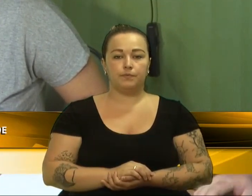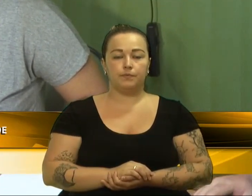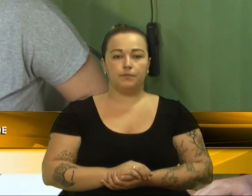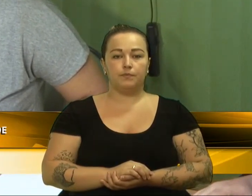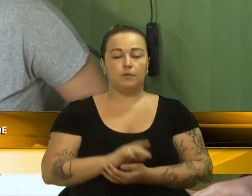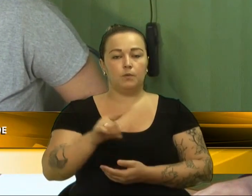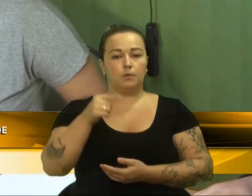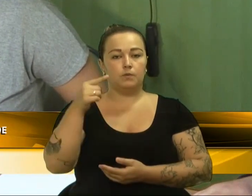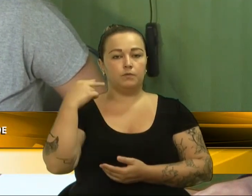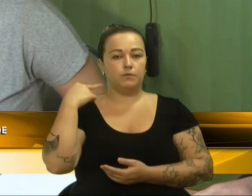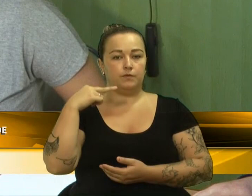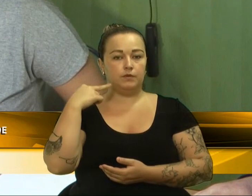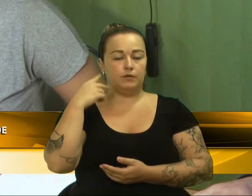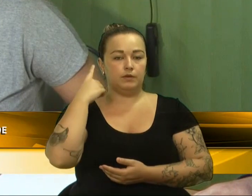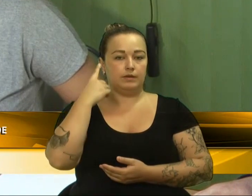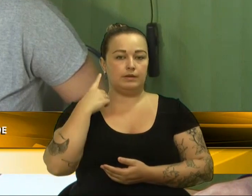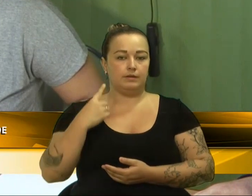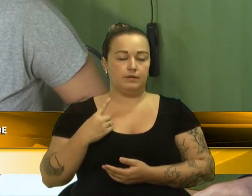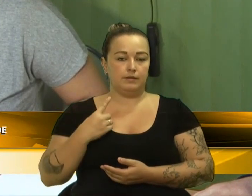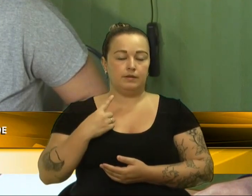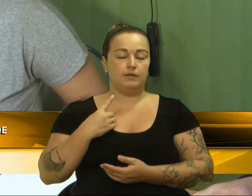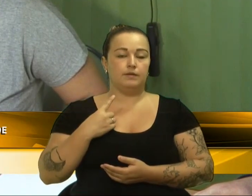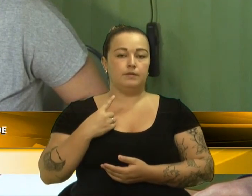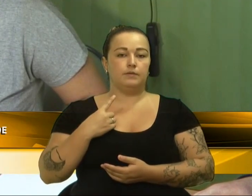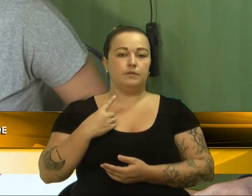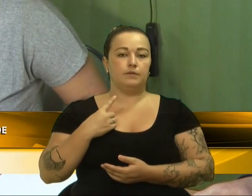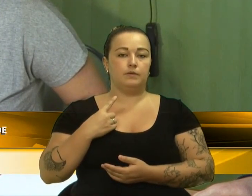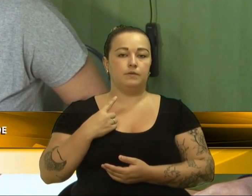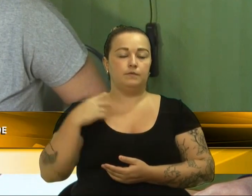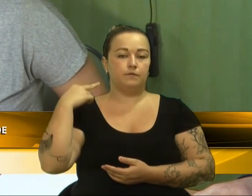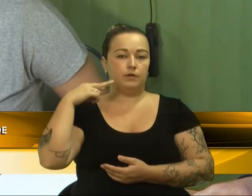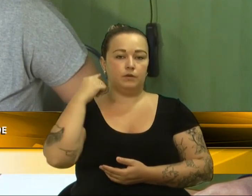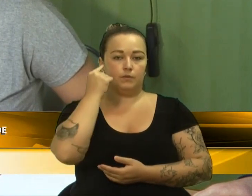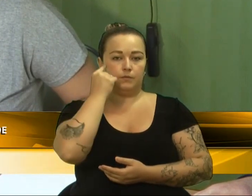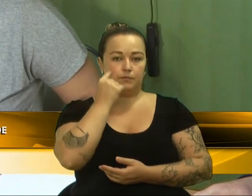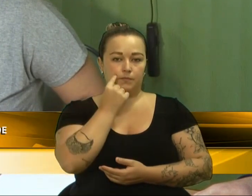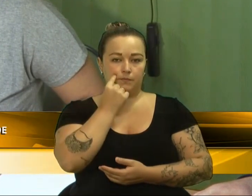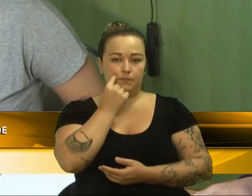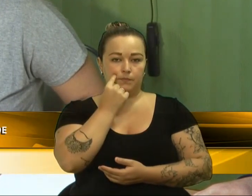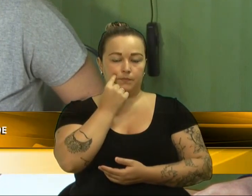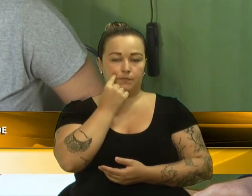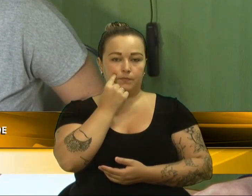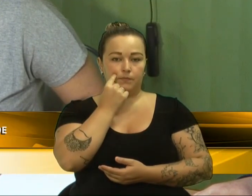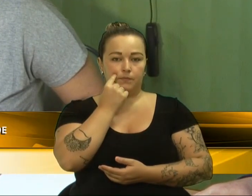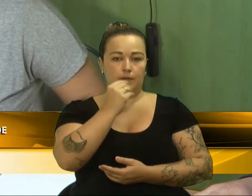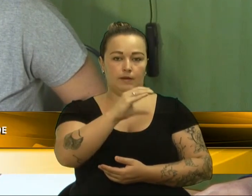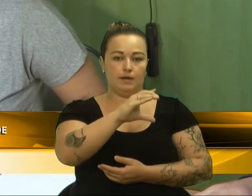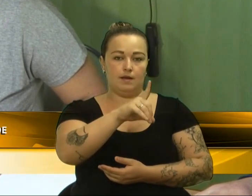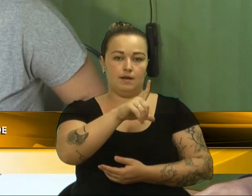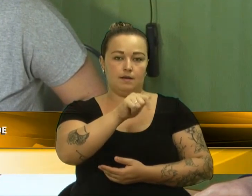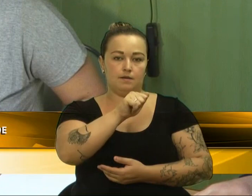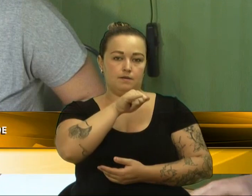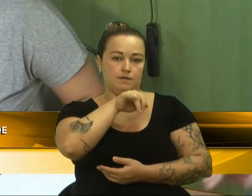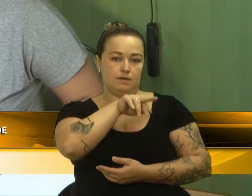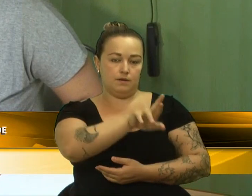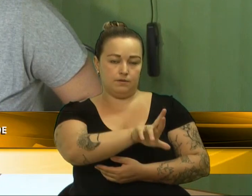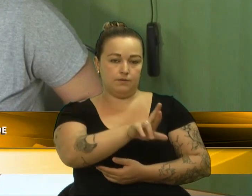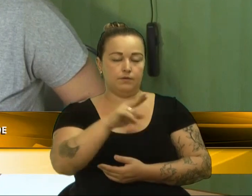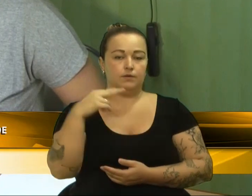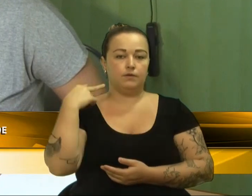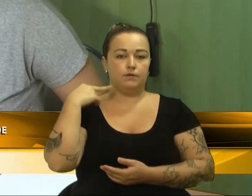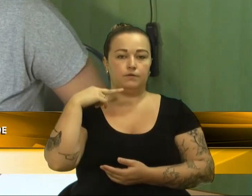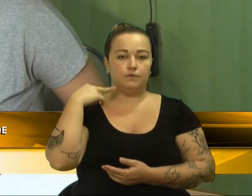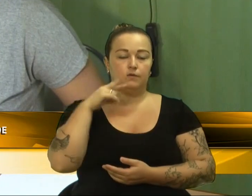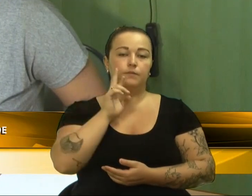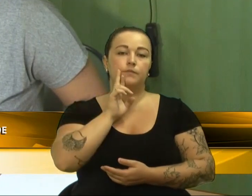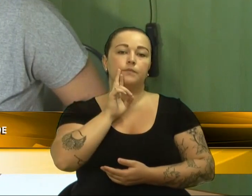vereadores: vereadora Denise Pessoa, do PT, vereador Arlindo Bandeira, do PP, vereador Clair de Lima Girardi, PSD, vereador